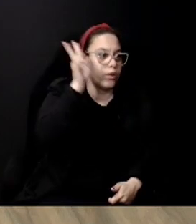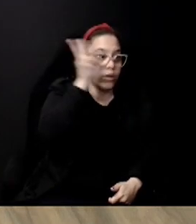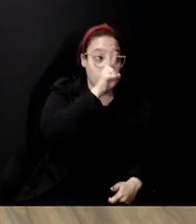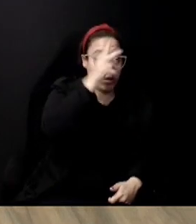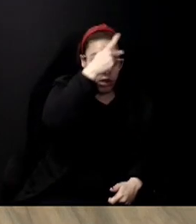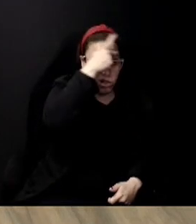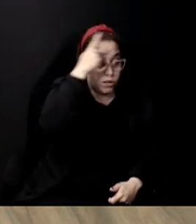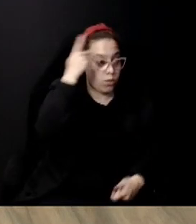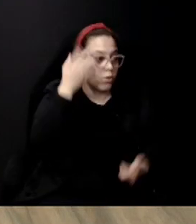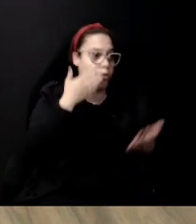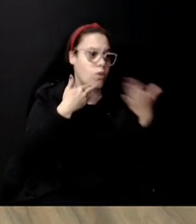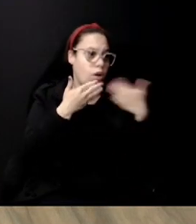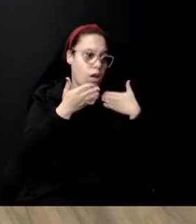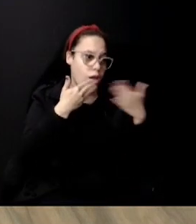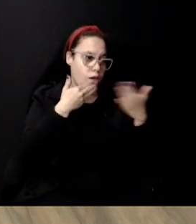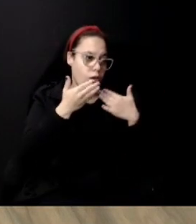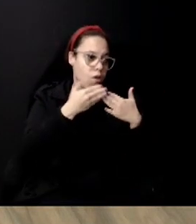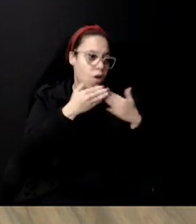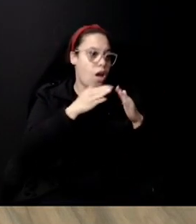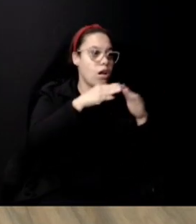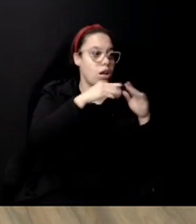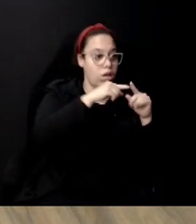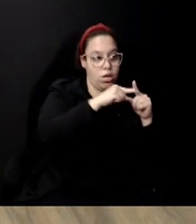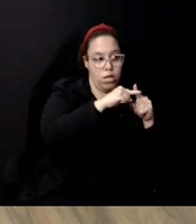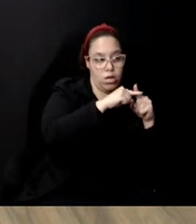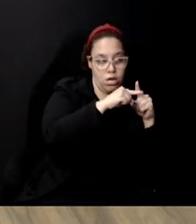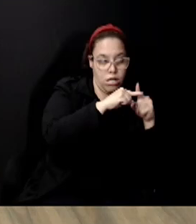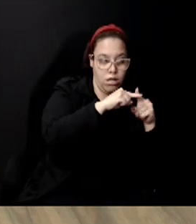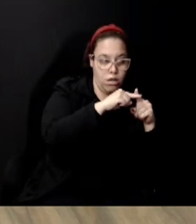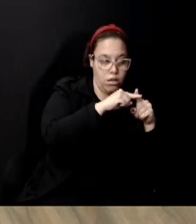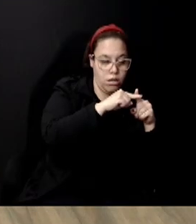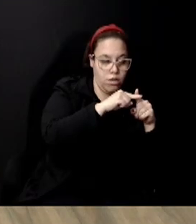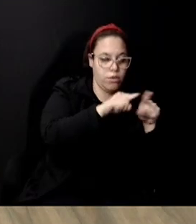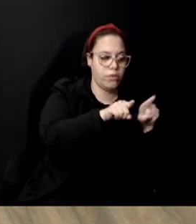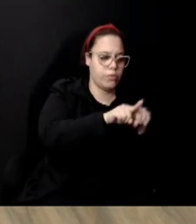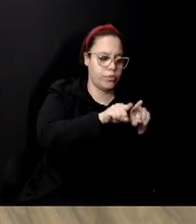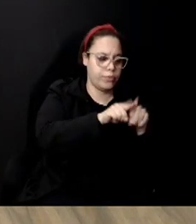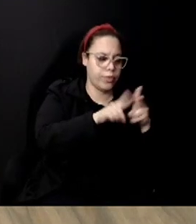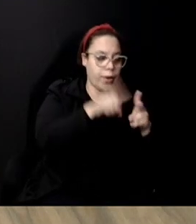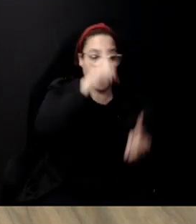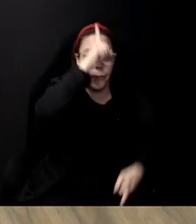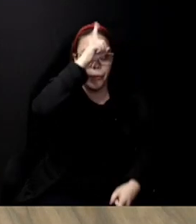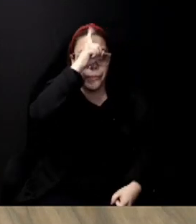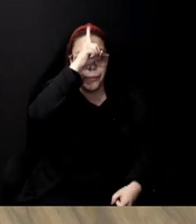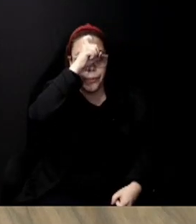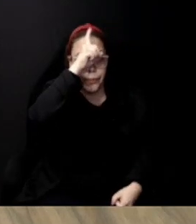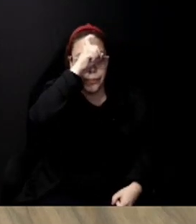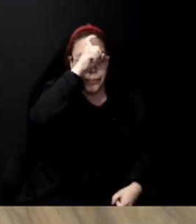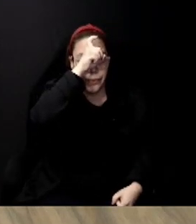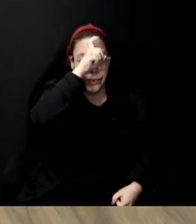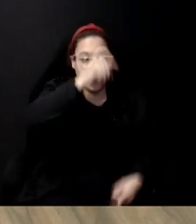né, sobre casos de igreja, também de hospitais,